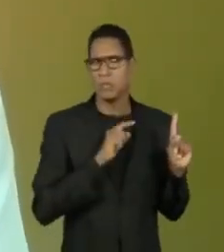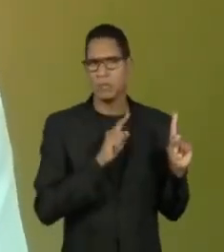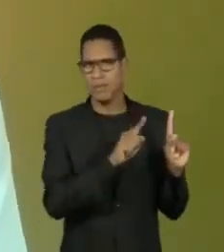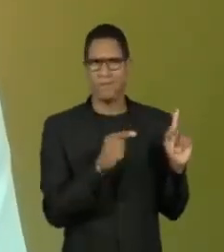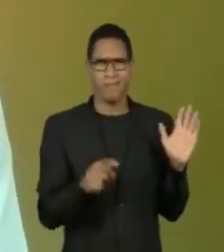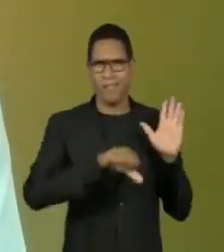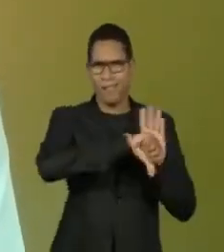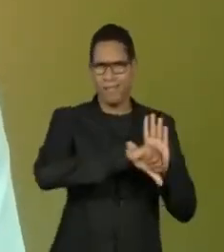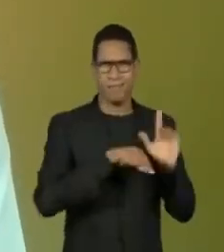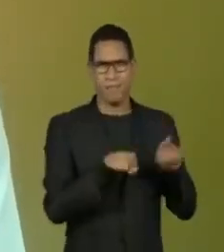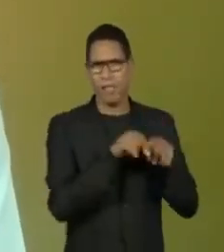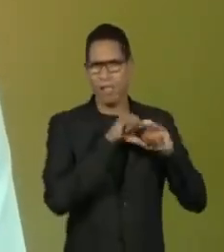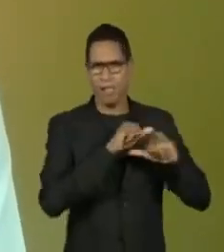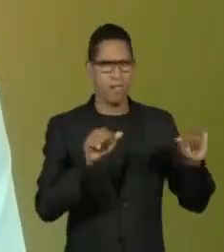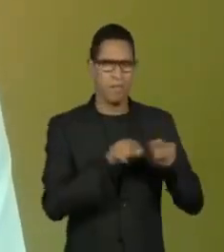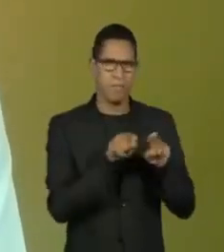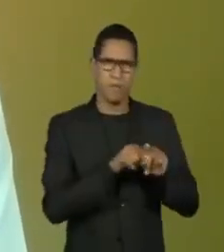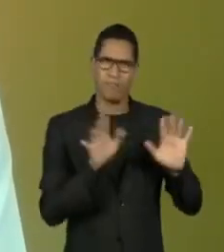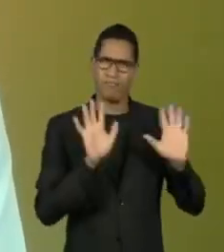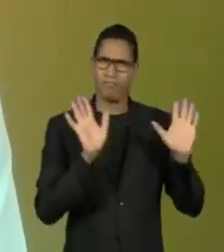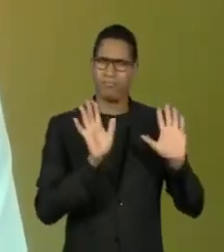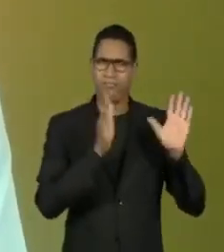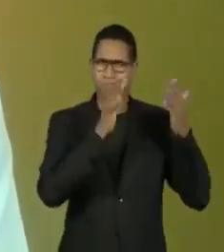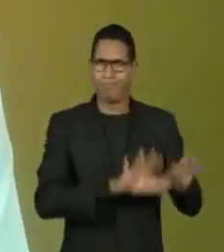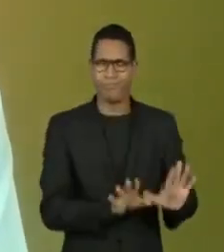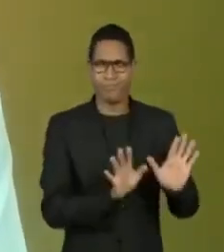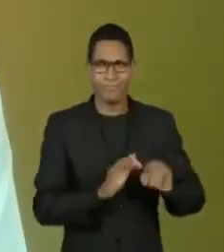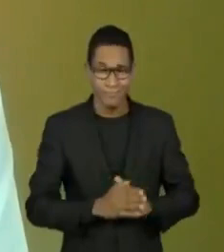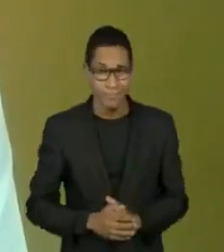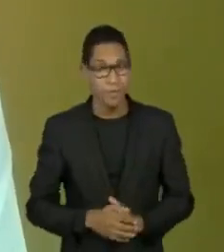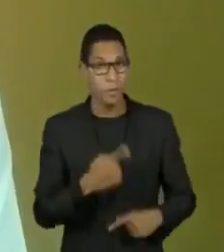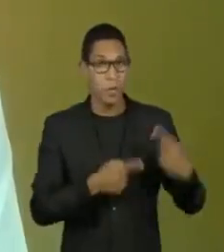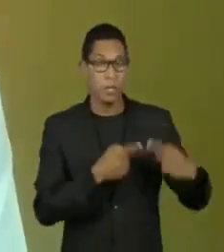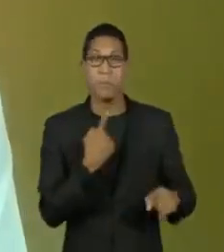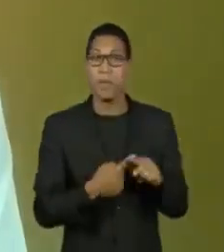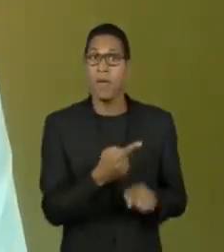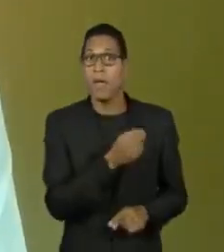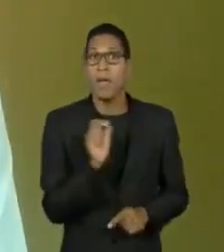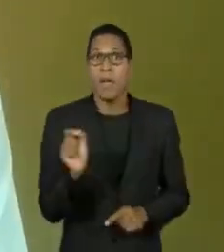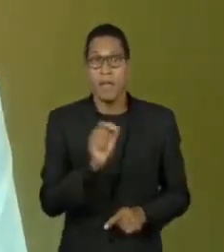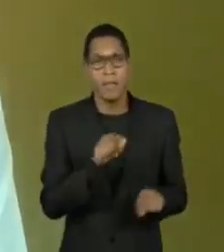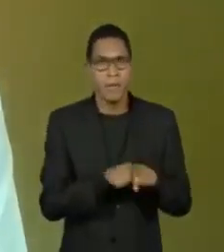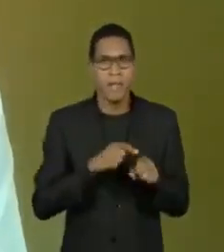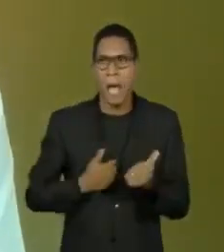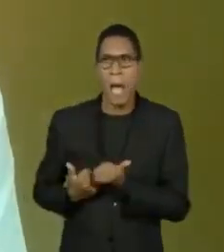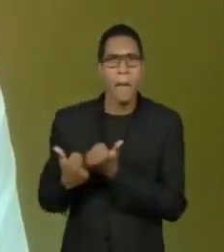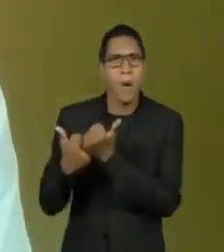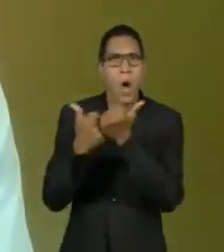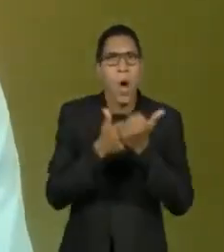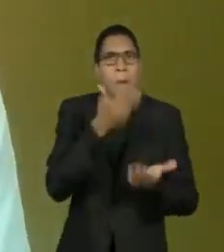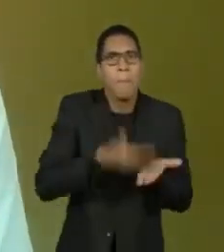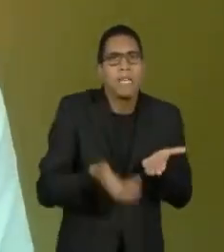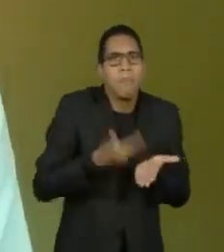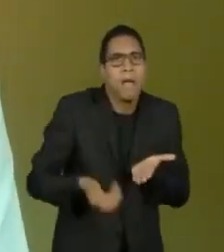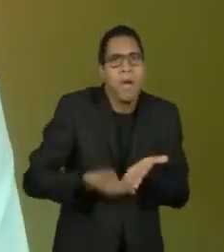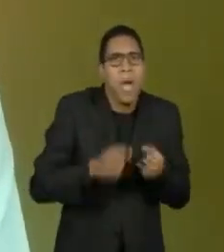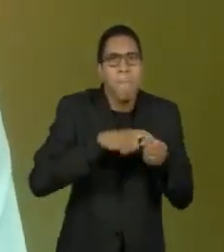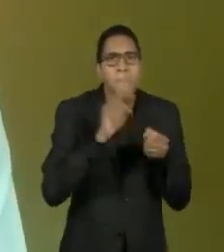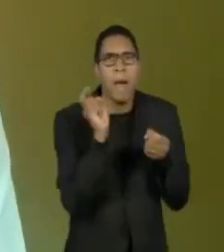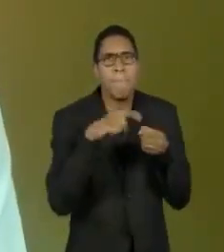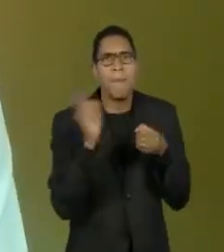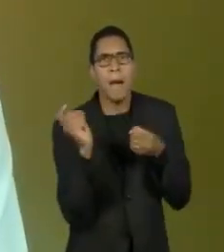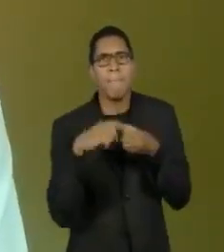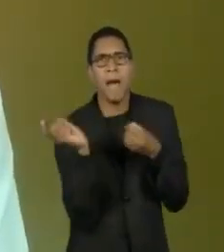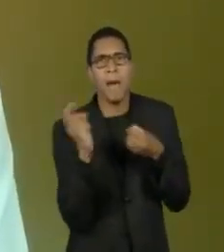criminoso, foi um discurso desastroso do ponto de vista político, porque ele perdeu um pouco de apoio que lhe restava no establishment do